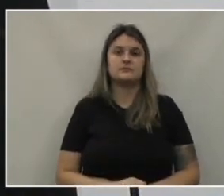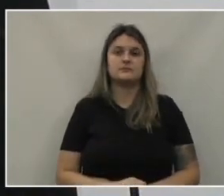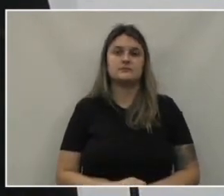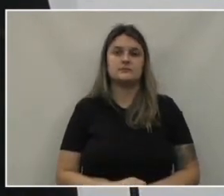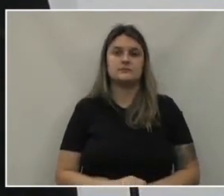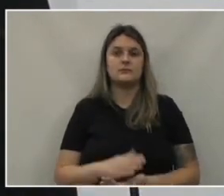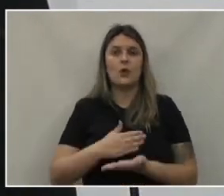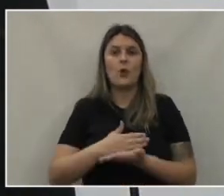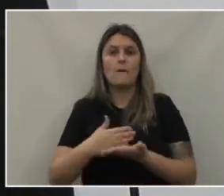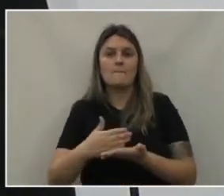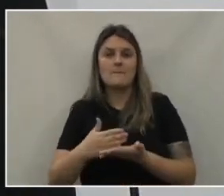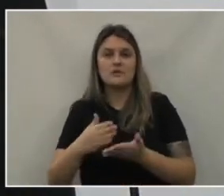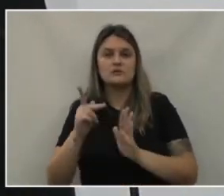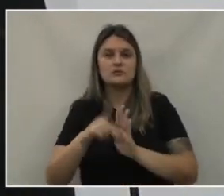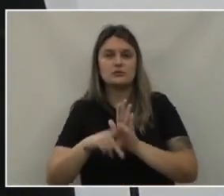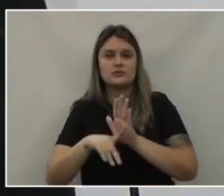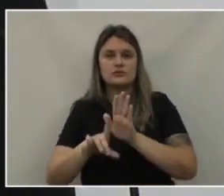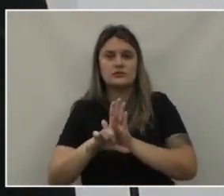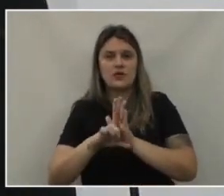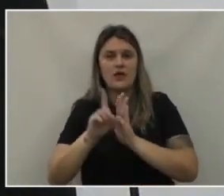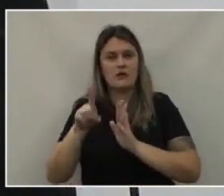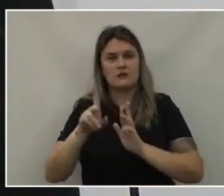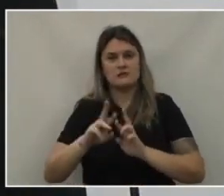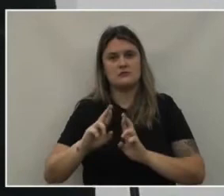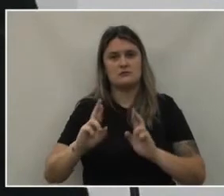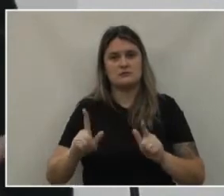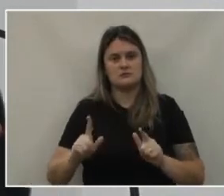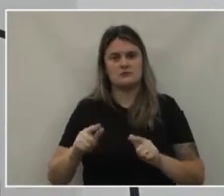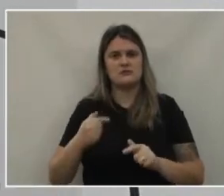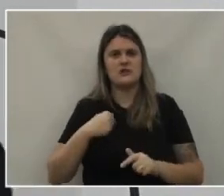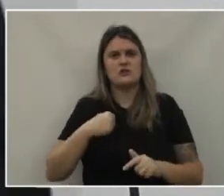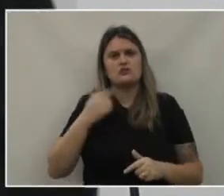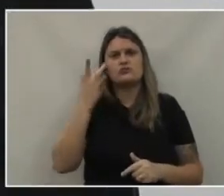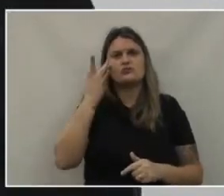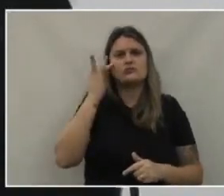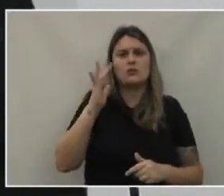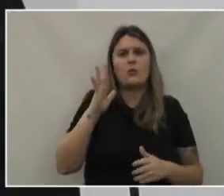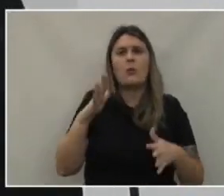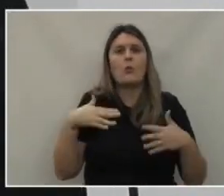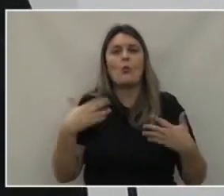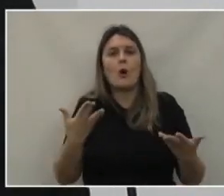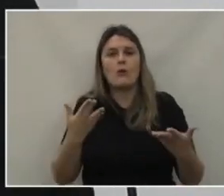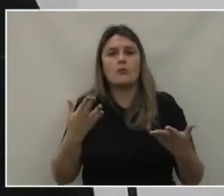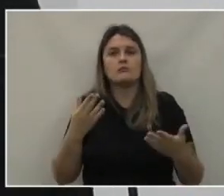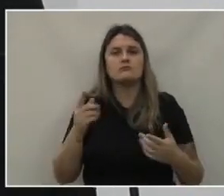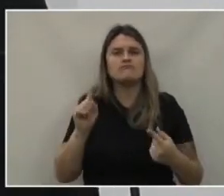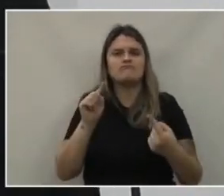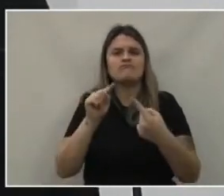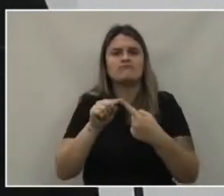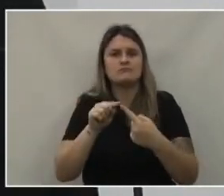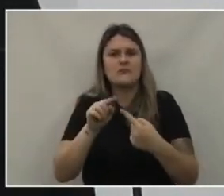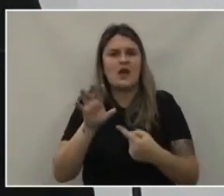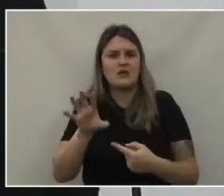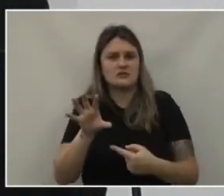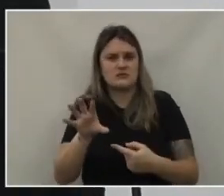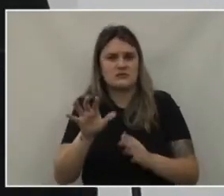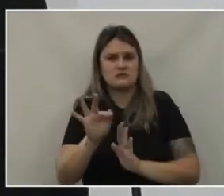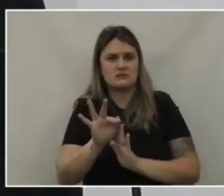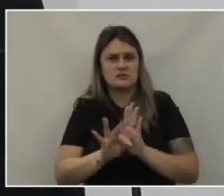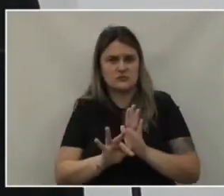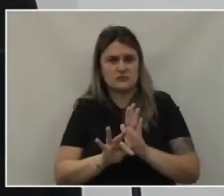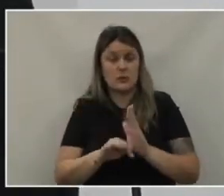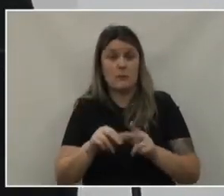parte inicial, que ele é diferente. Eu não sei qual que é o intuito de ter vindo assim. Por isso